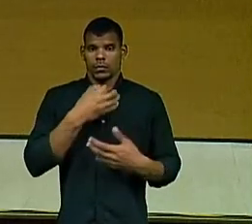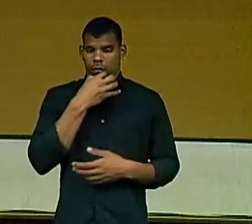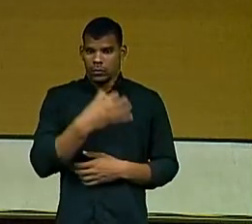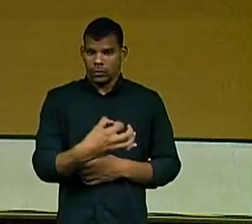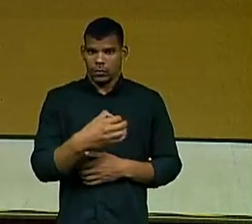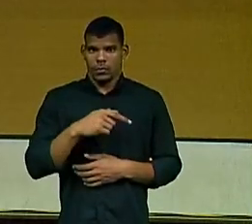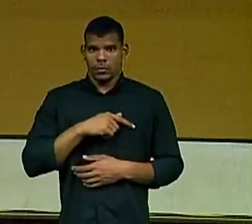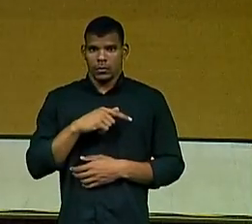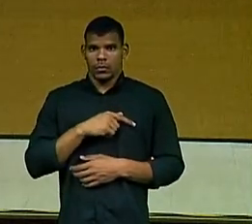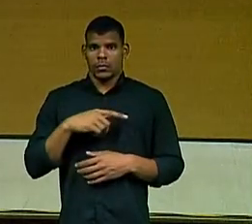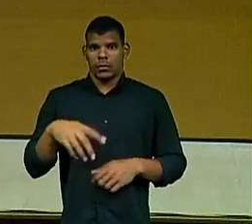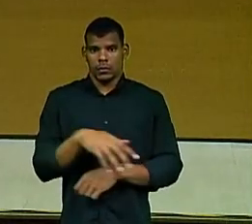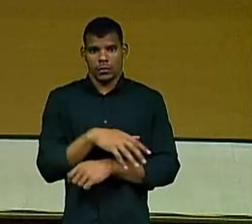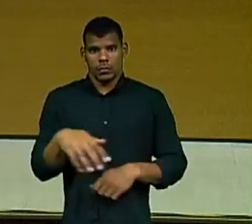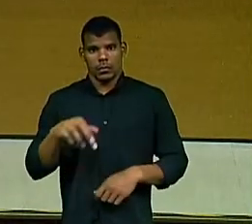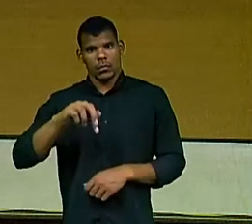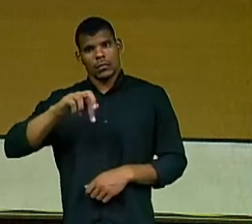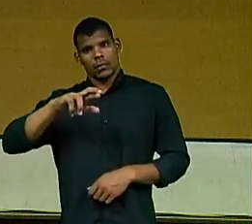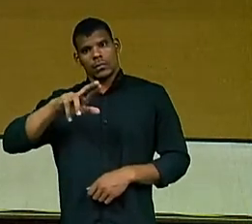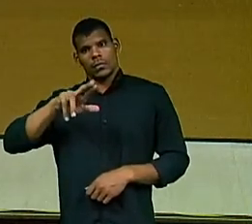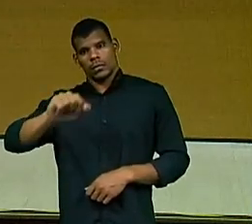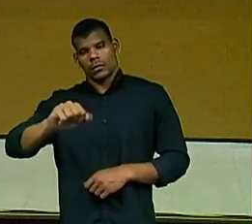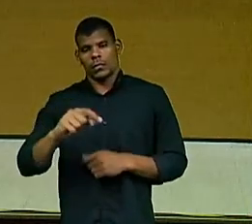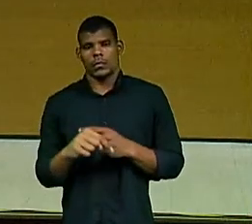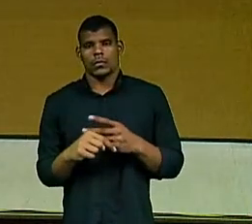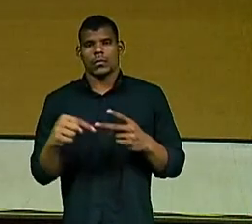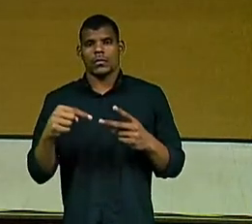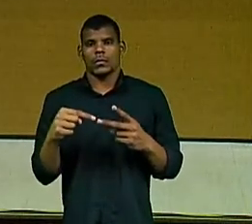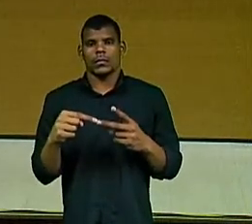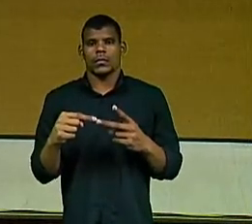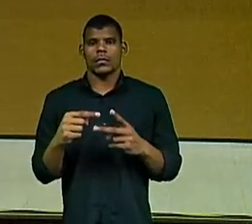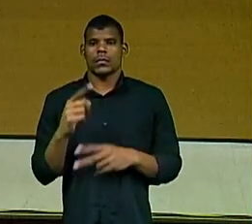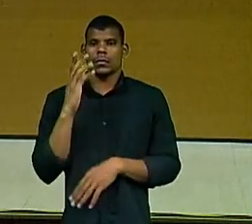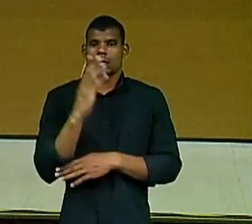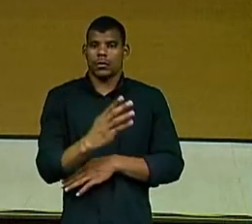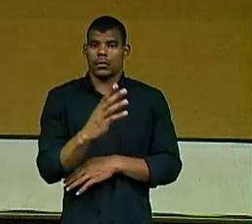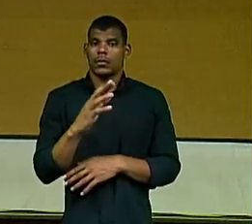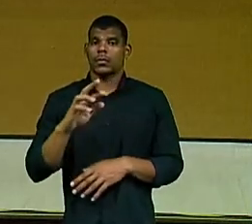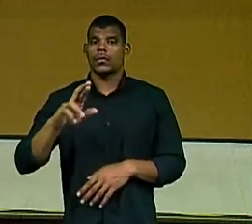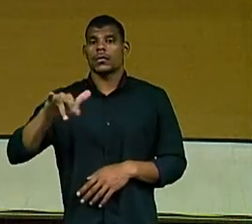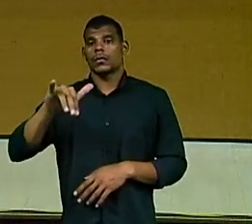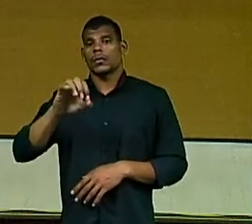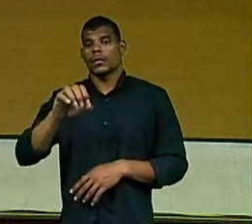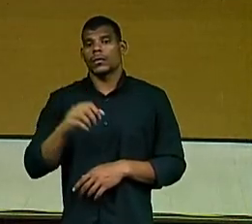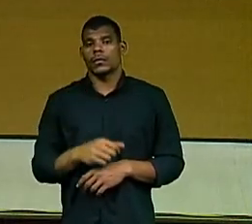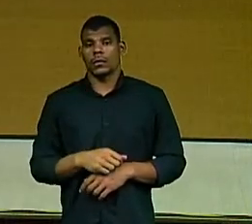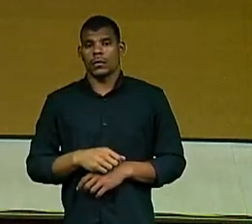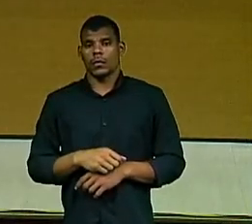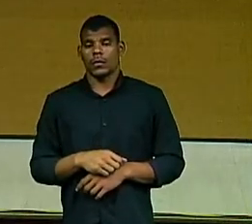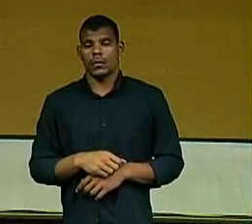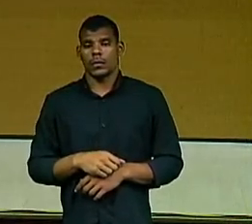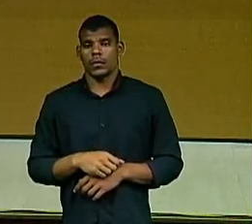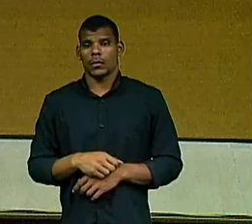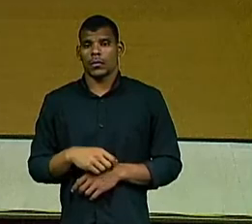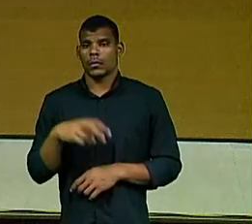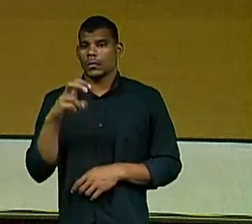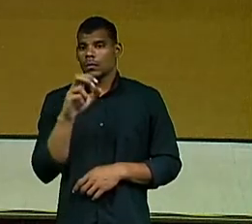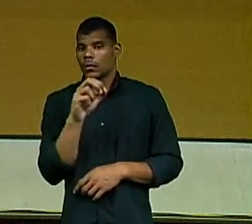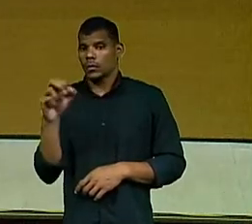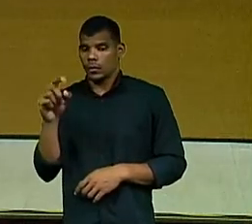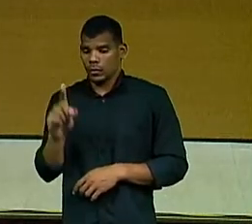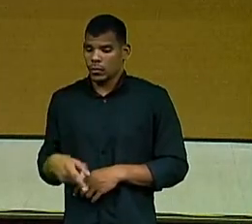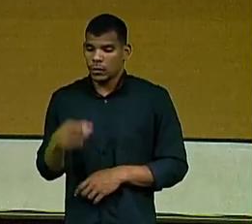nas ruas enfim as diretas já no Rio de Janeiro por exemplo levaram meio milhão meio milhão de pessoas